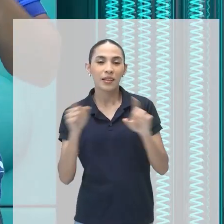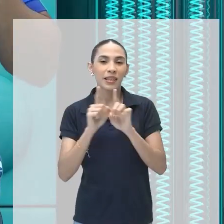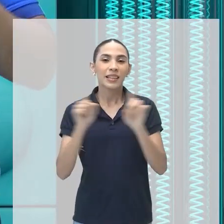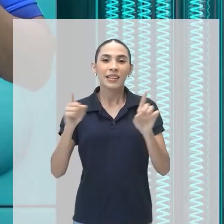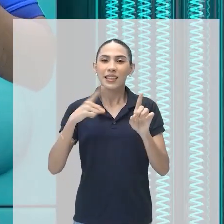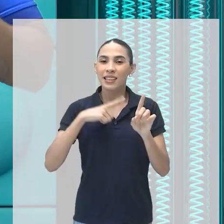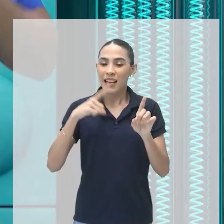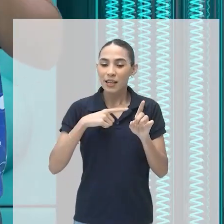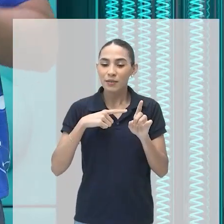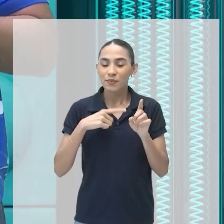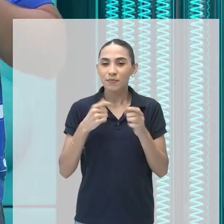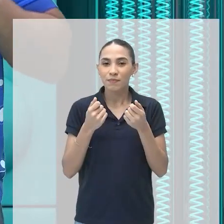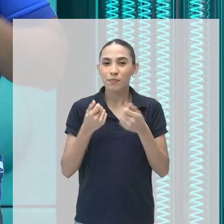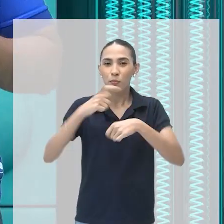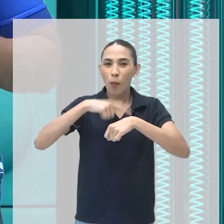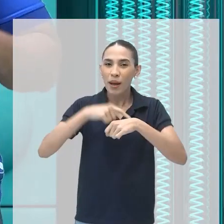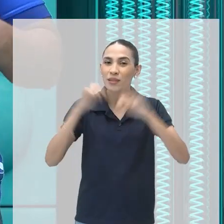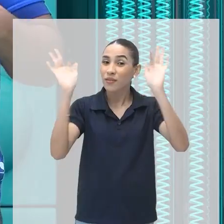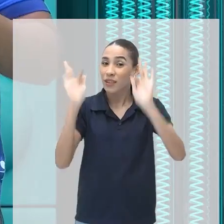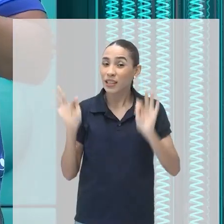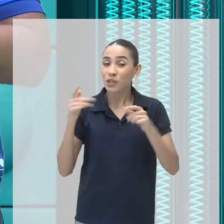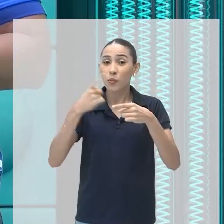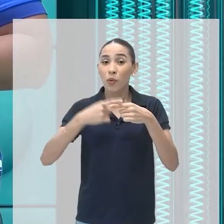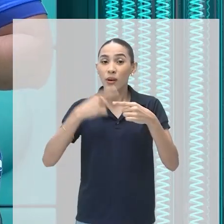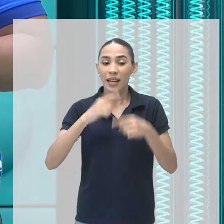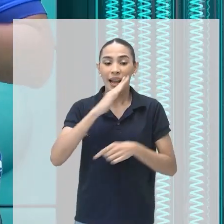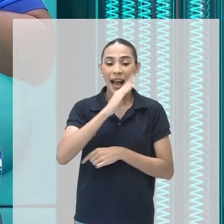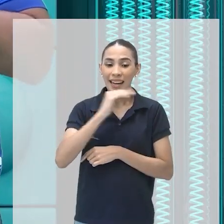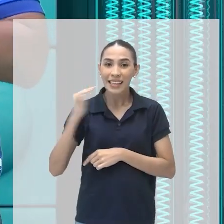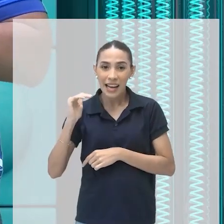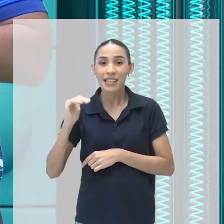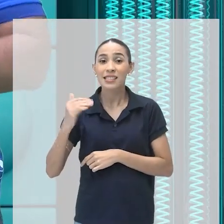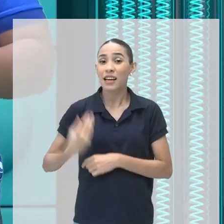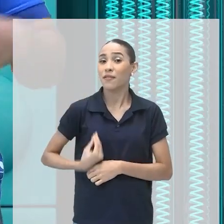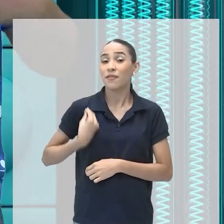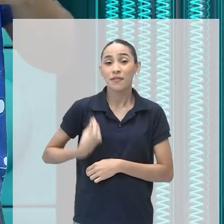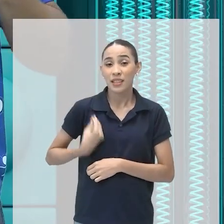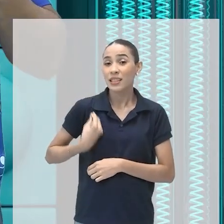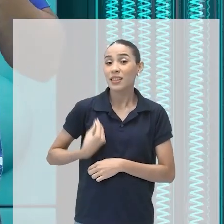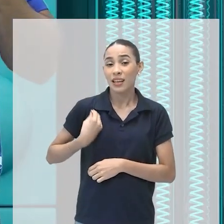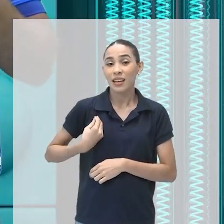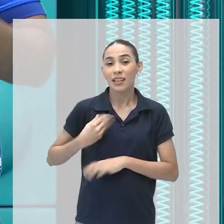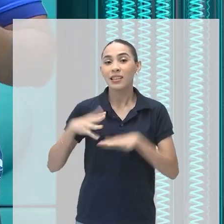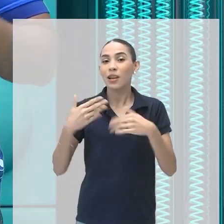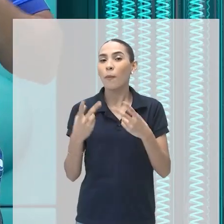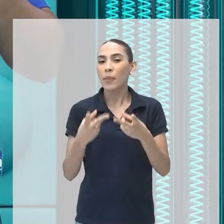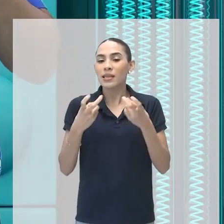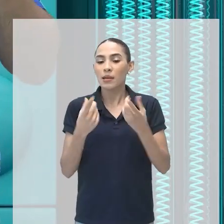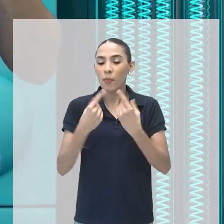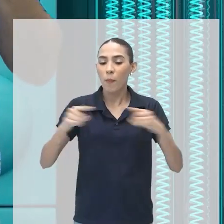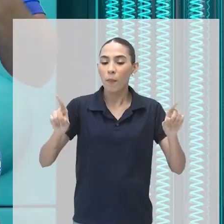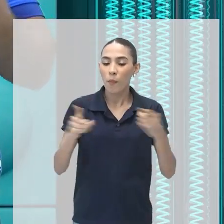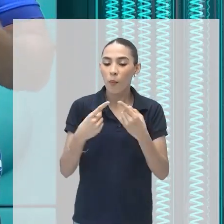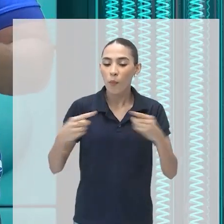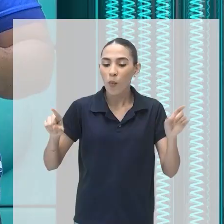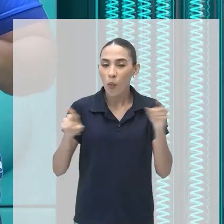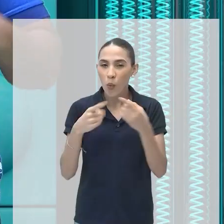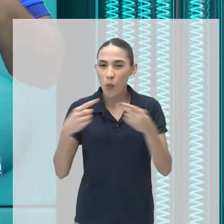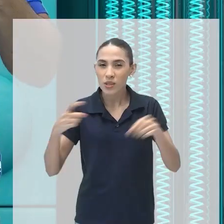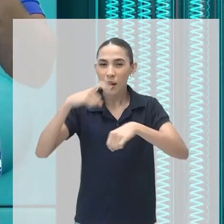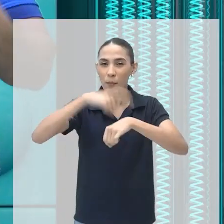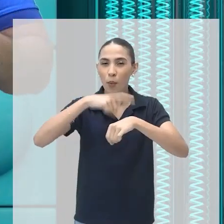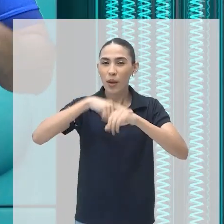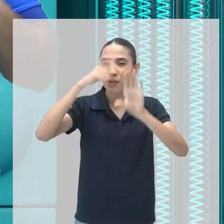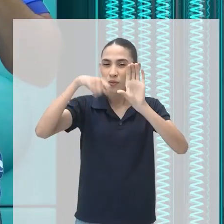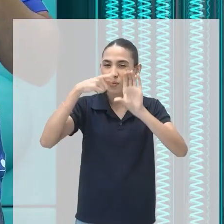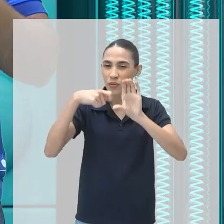um tom de felicidade, por quê? A criança está viva. Percebam que esse som, ou seja, essa trilha sonora,